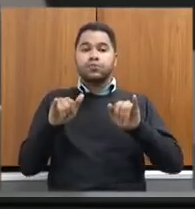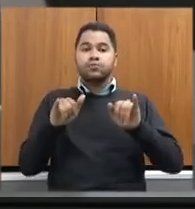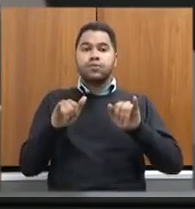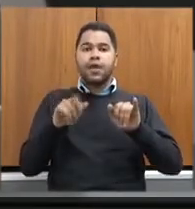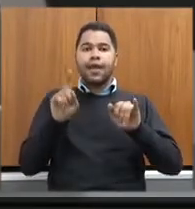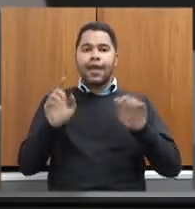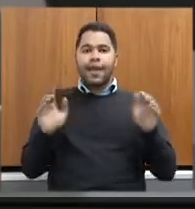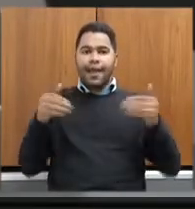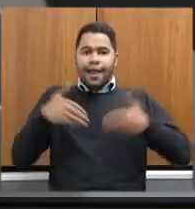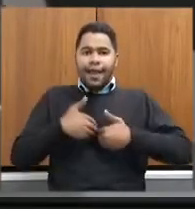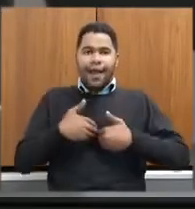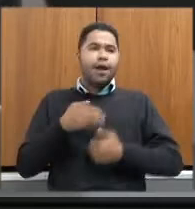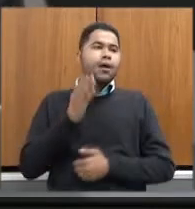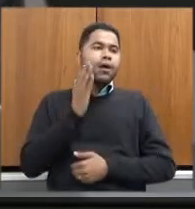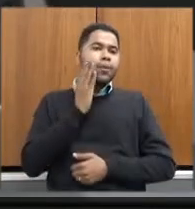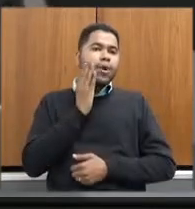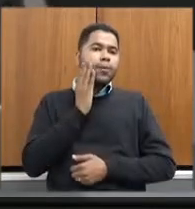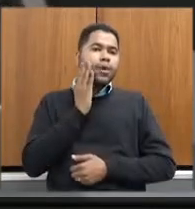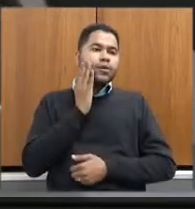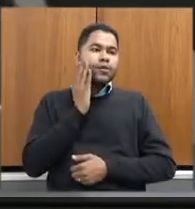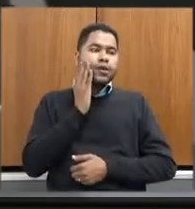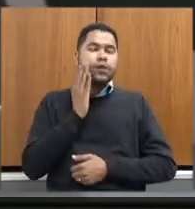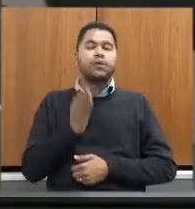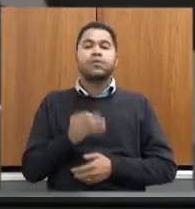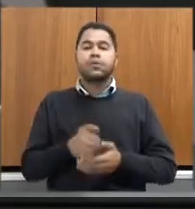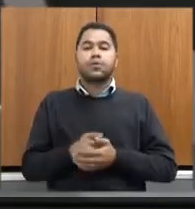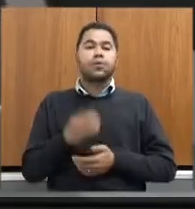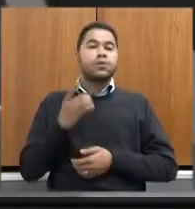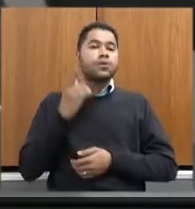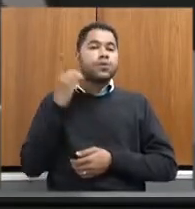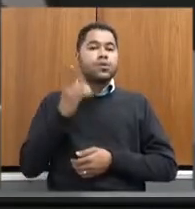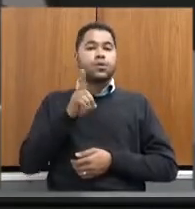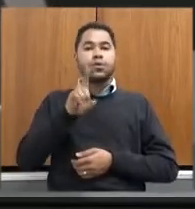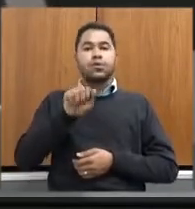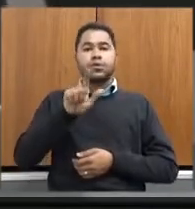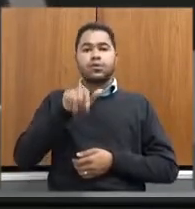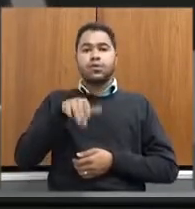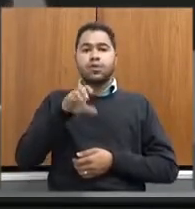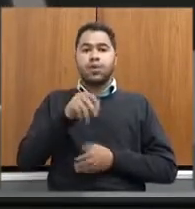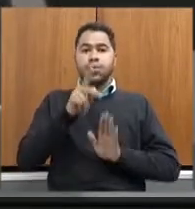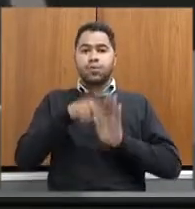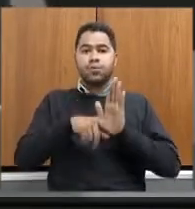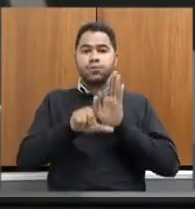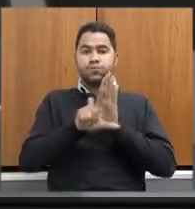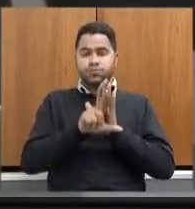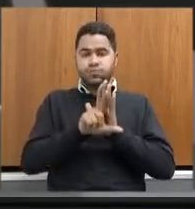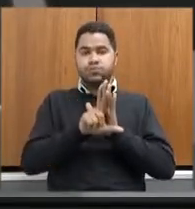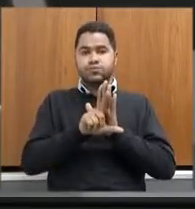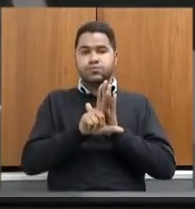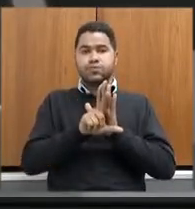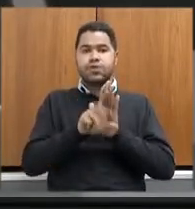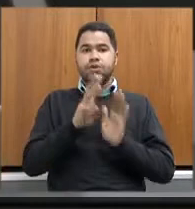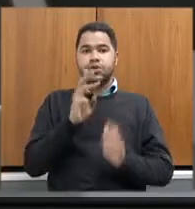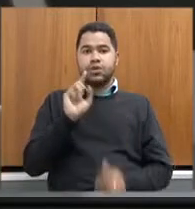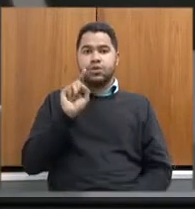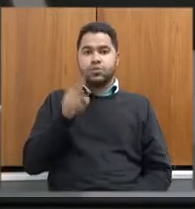amigos autistas de Barbacena do nobre Deputado Dalmo Ribeiro Silva projeto de lei